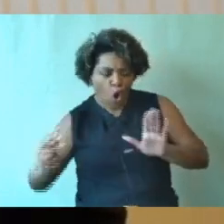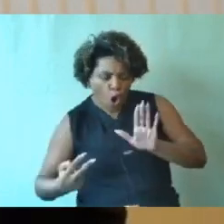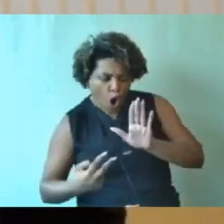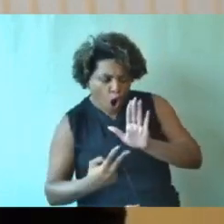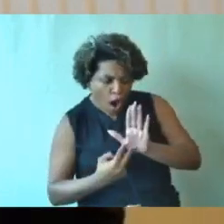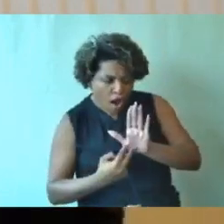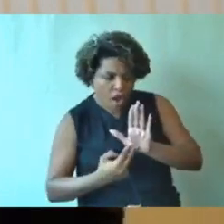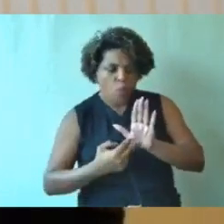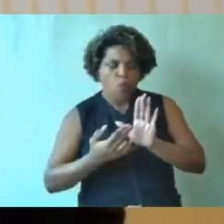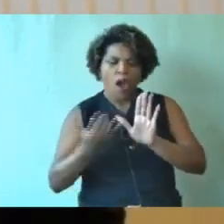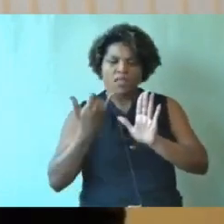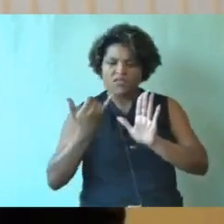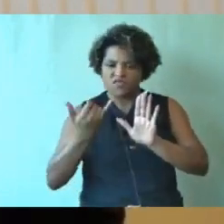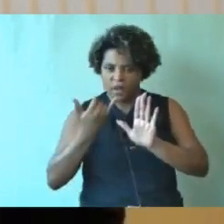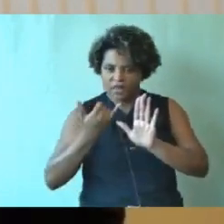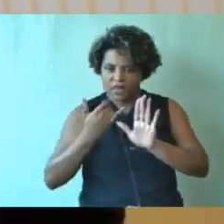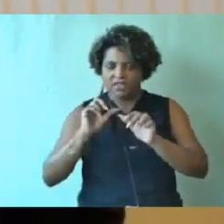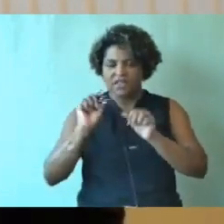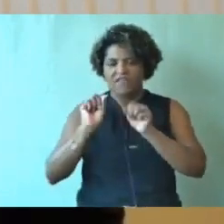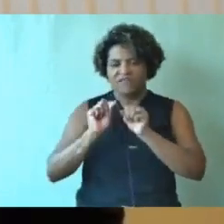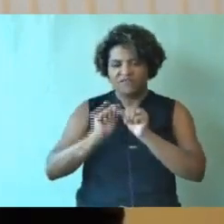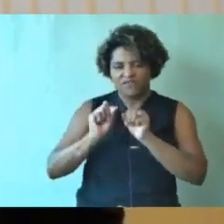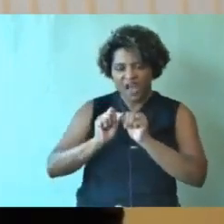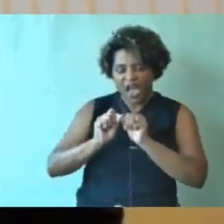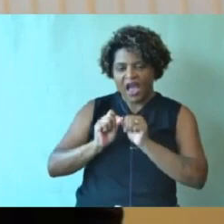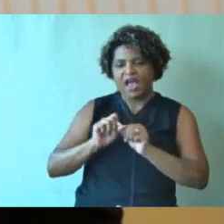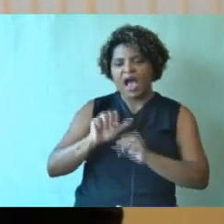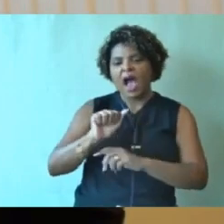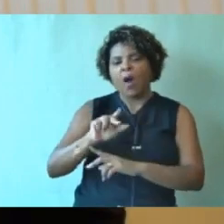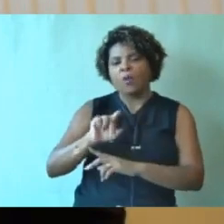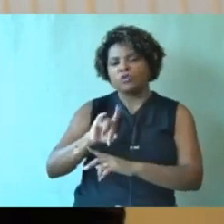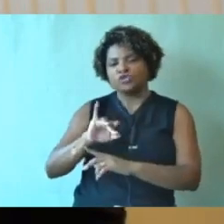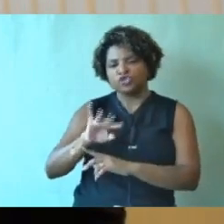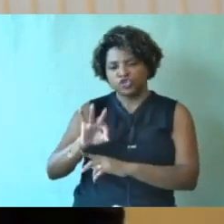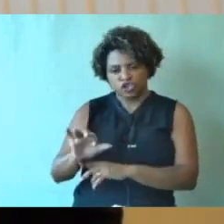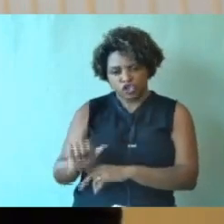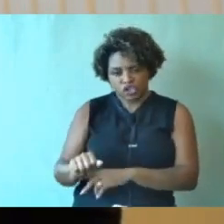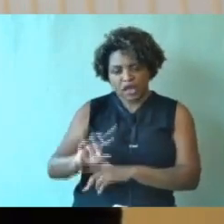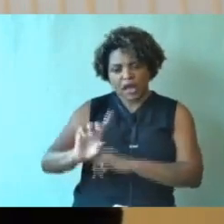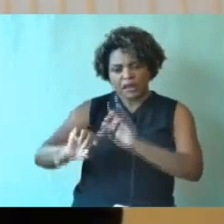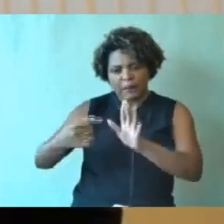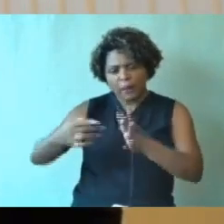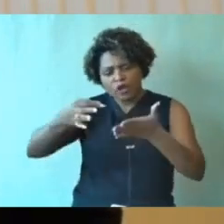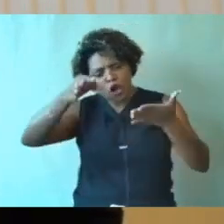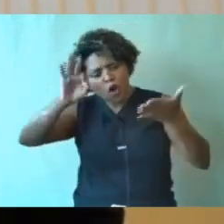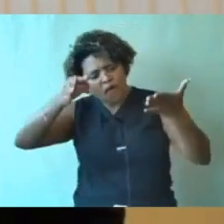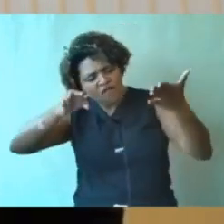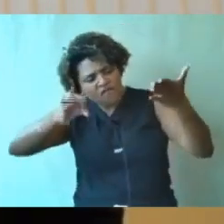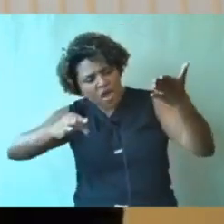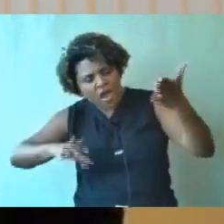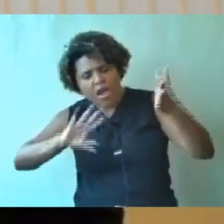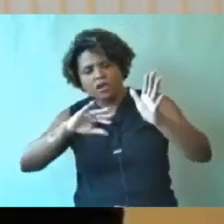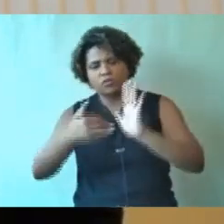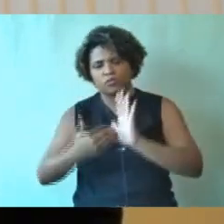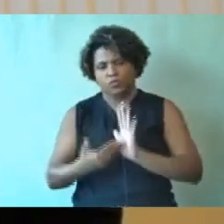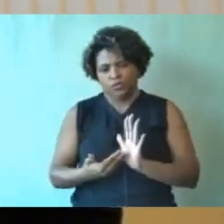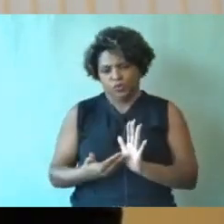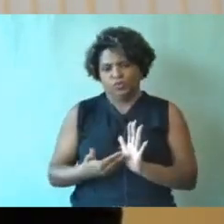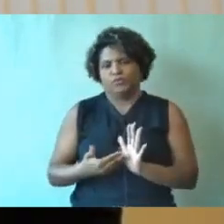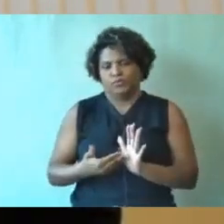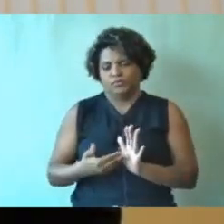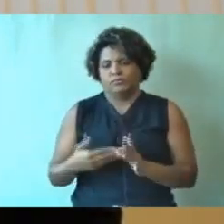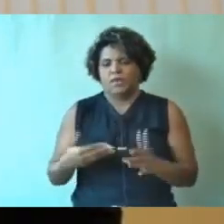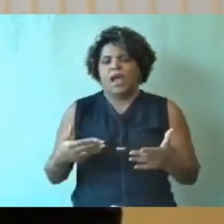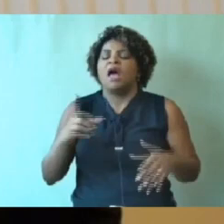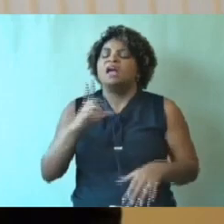transparência ou não. É o que está sendo feito agora. Agora o nosso setor foi aprovado, graças à lei que vocês aprovaram aí, uma referência, uma